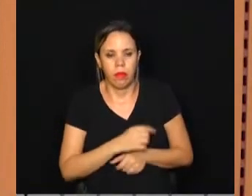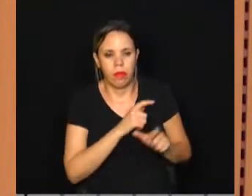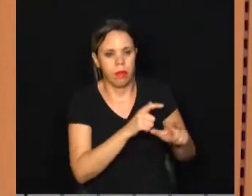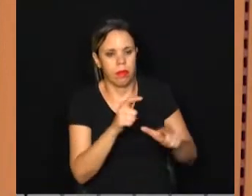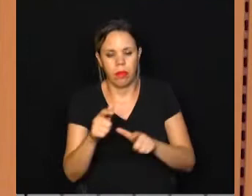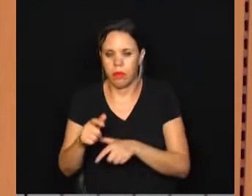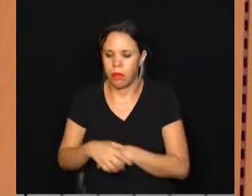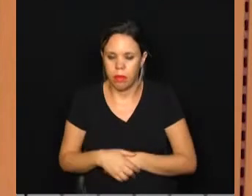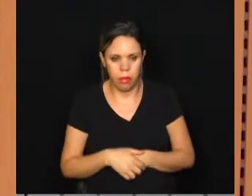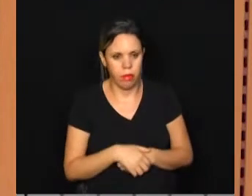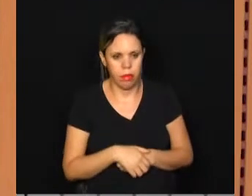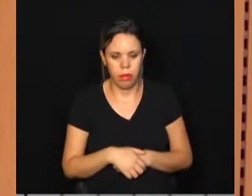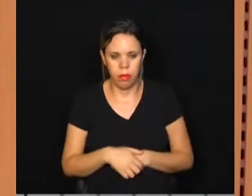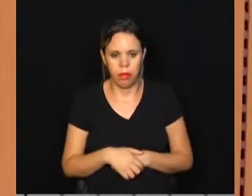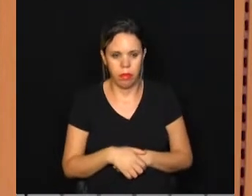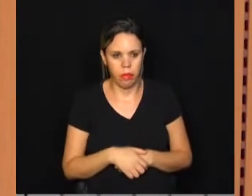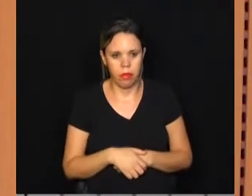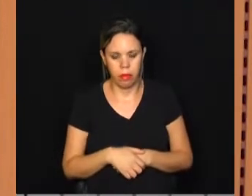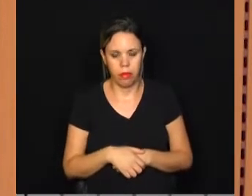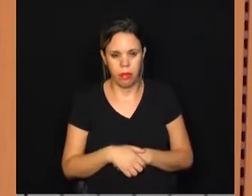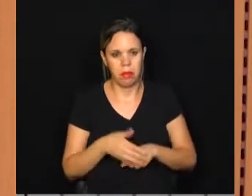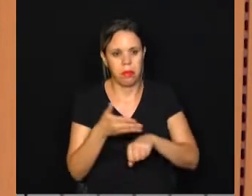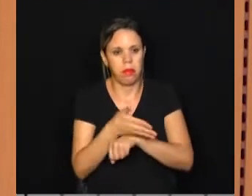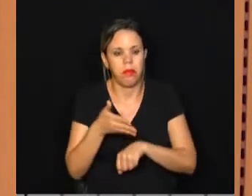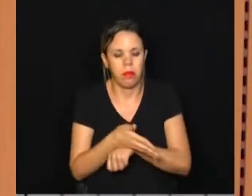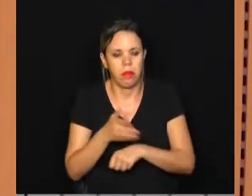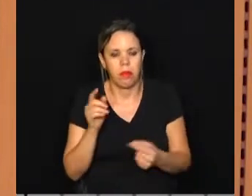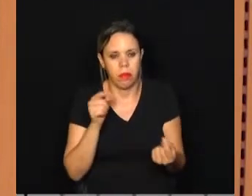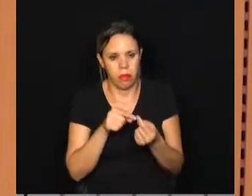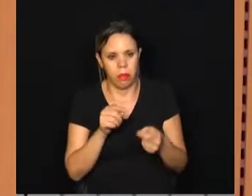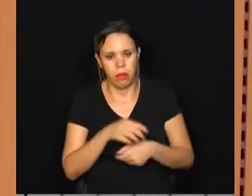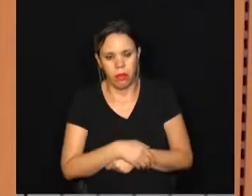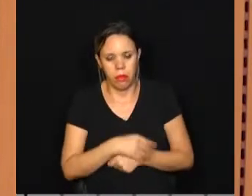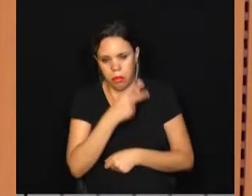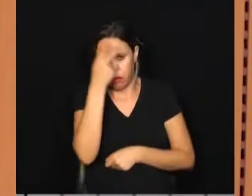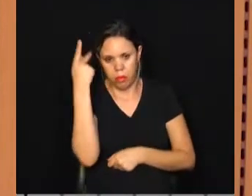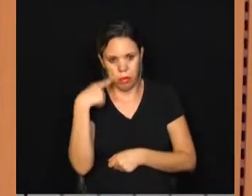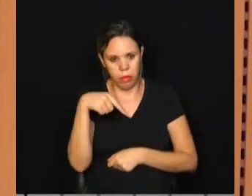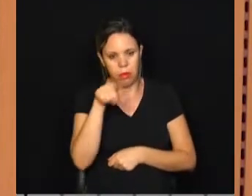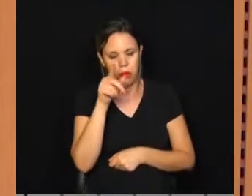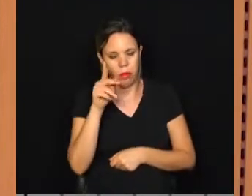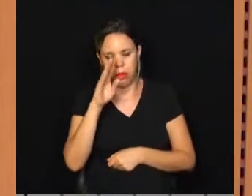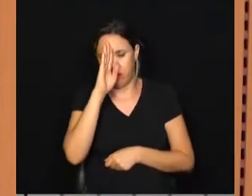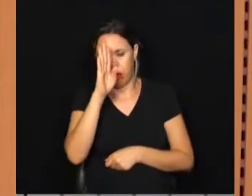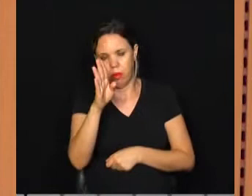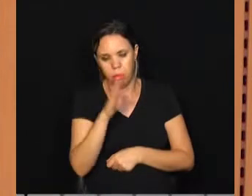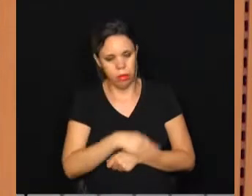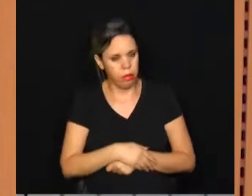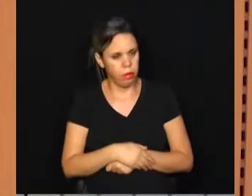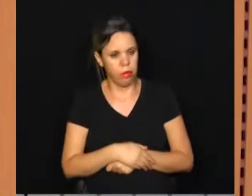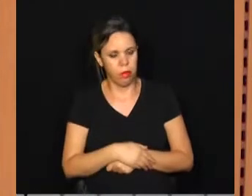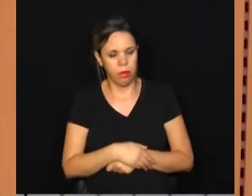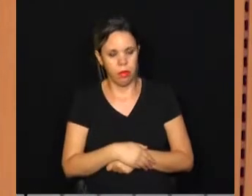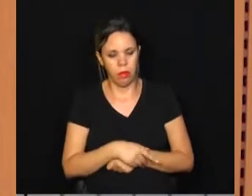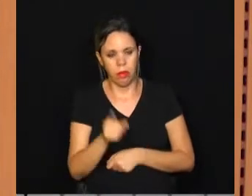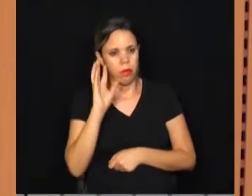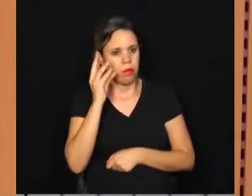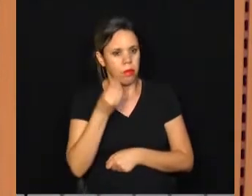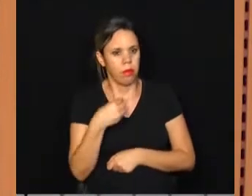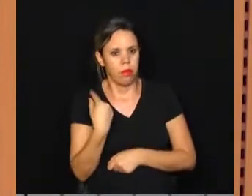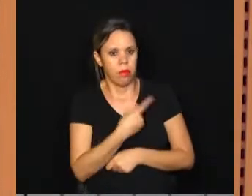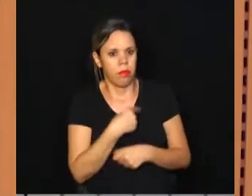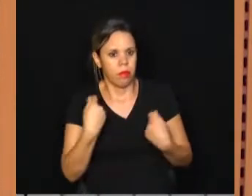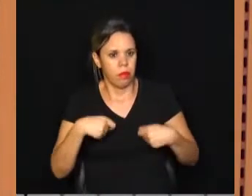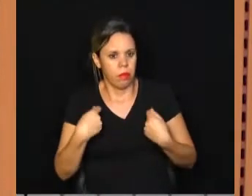local, da participação direta da população, do protagonismo, você entende que nós